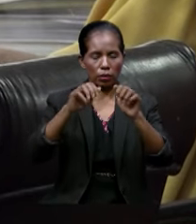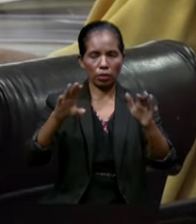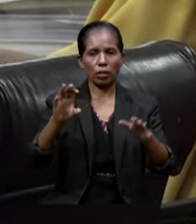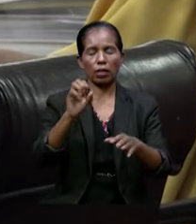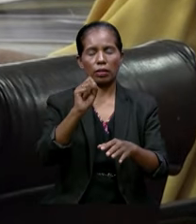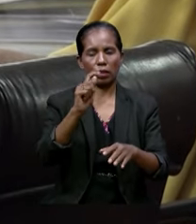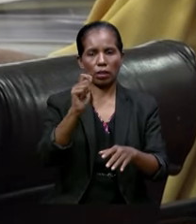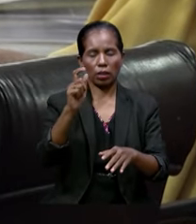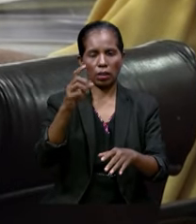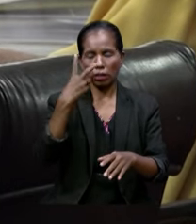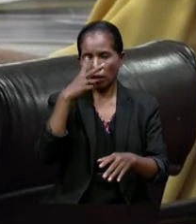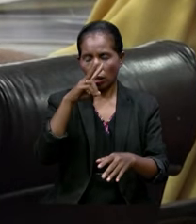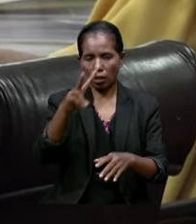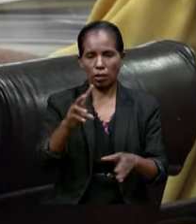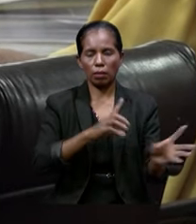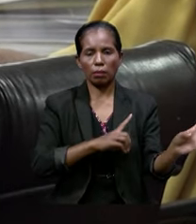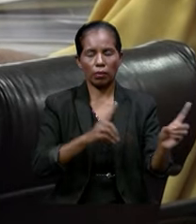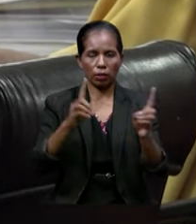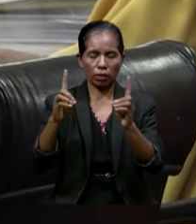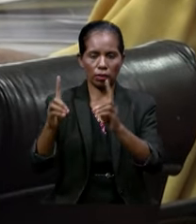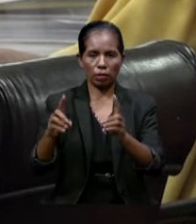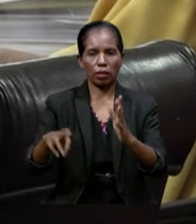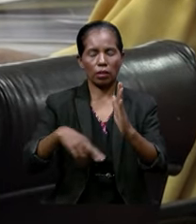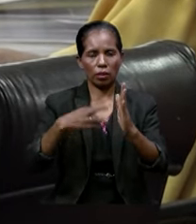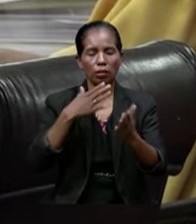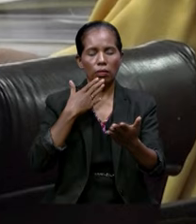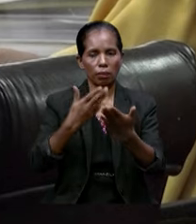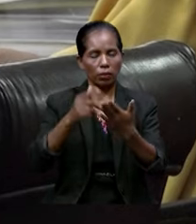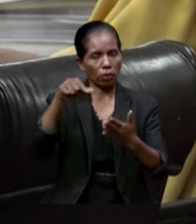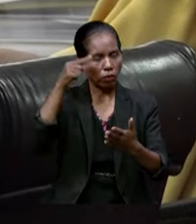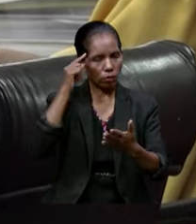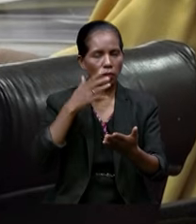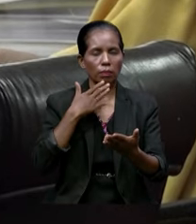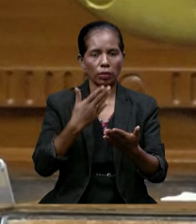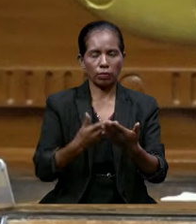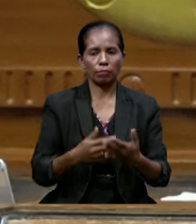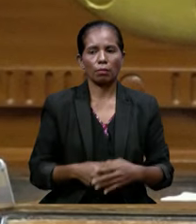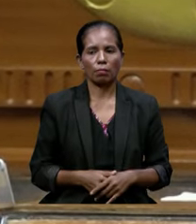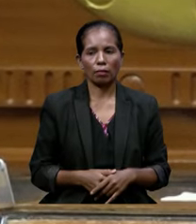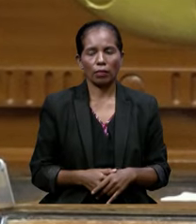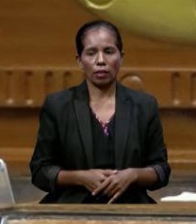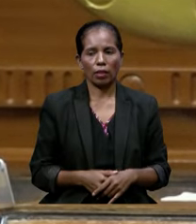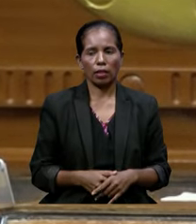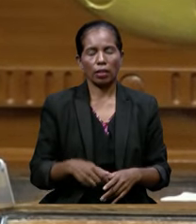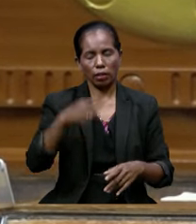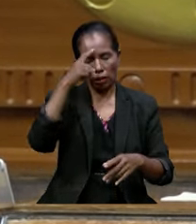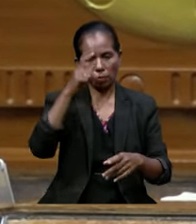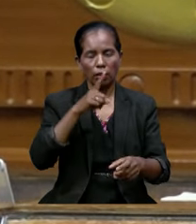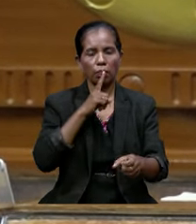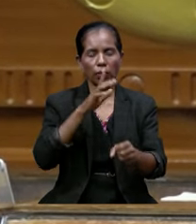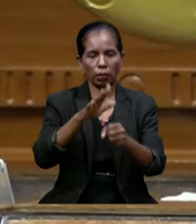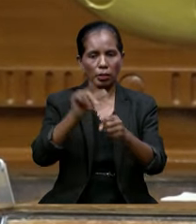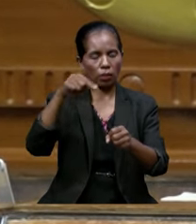Estatal Nien, atu garante implementação do princípio boa governação. Tamba compromisso de boa governação,